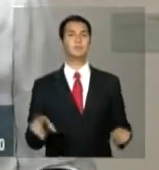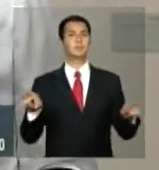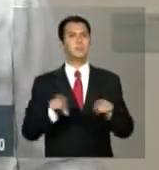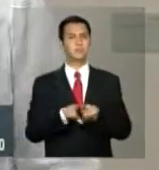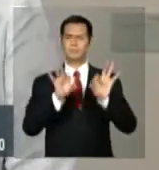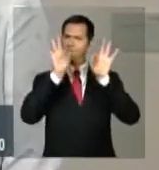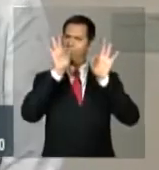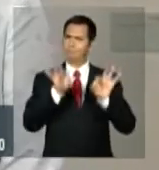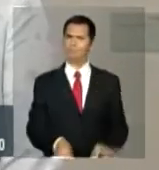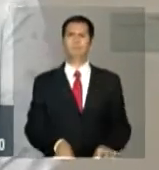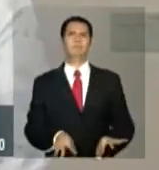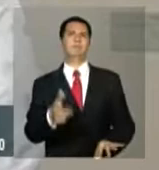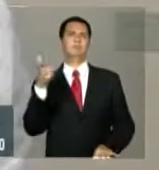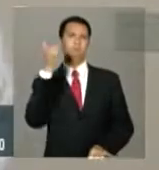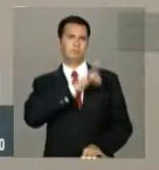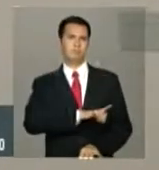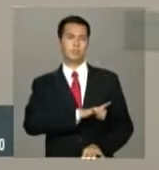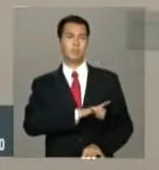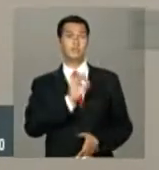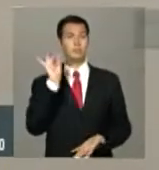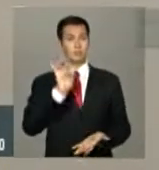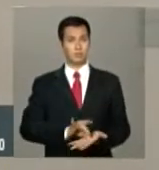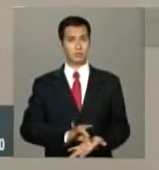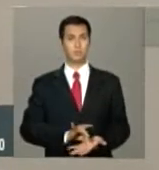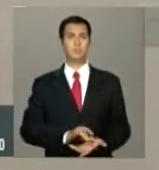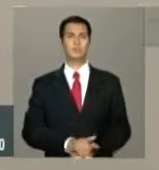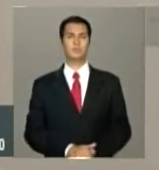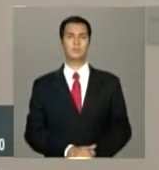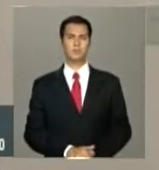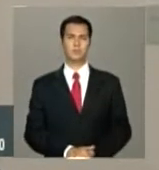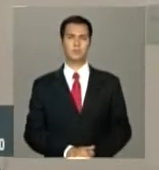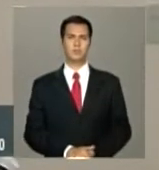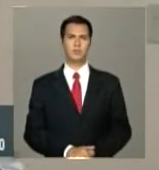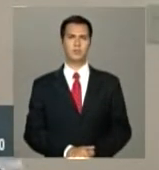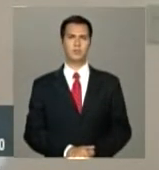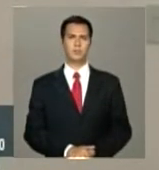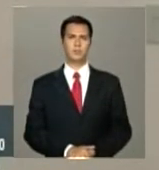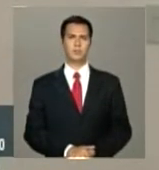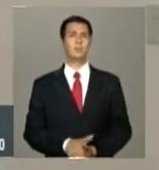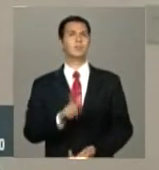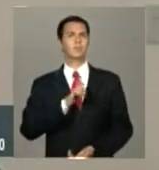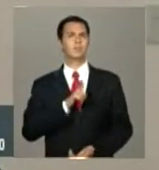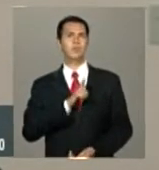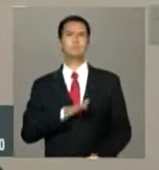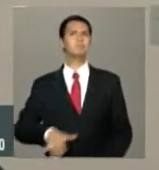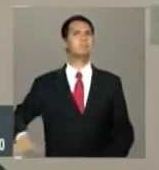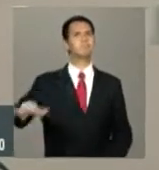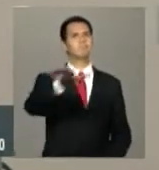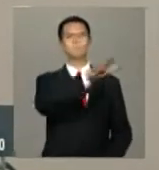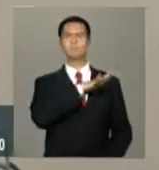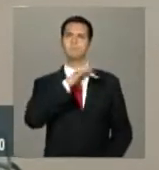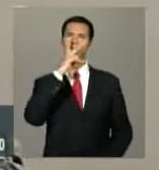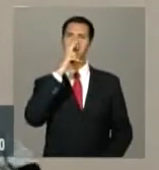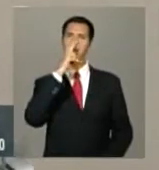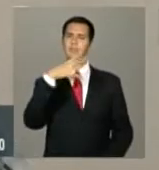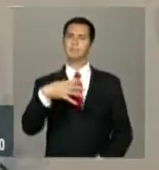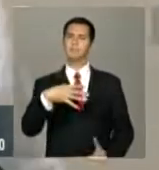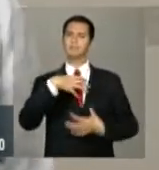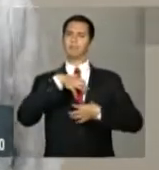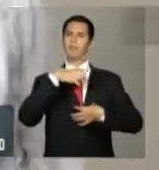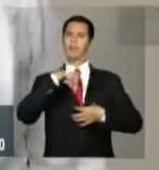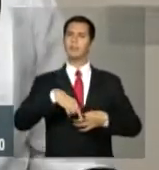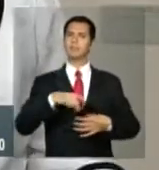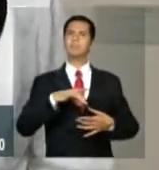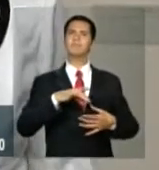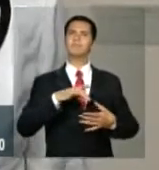suficientes. Há, de fato, um clima, eu acho que de cooperação, que